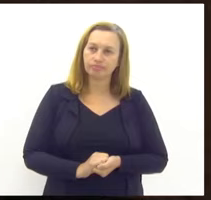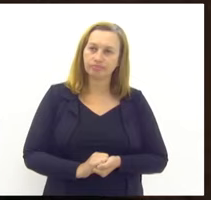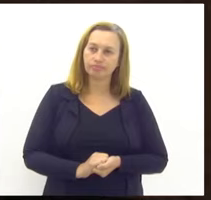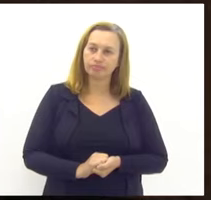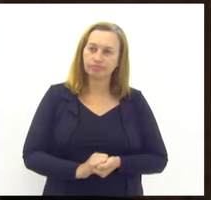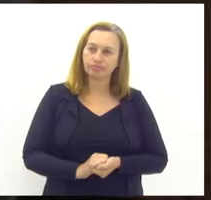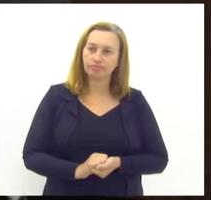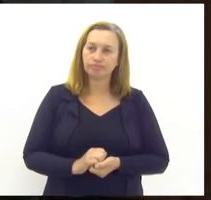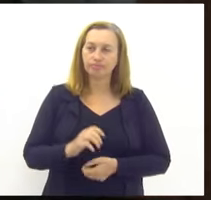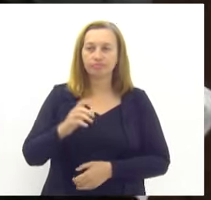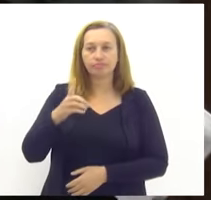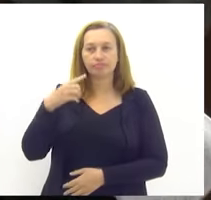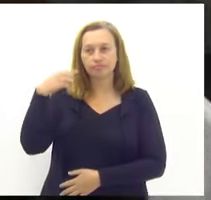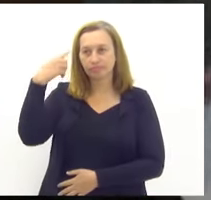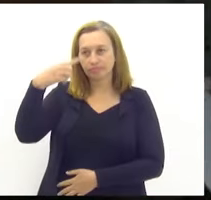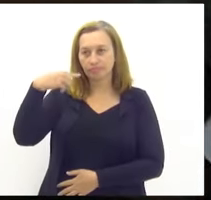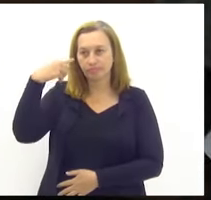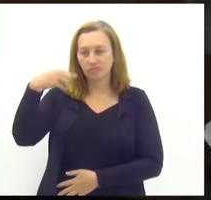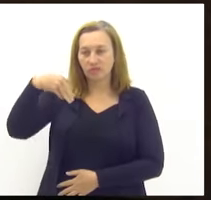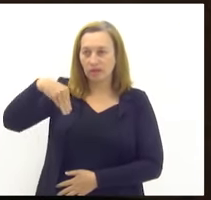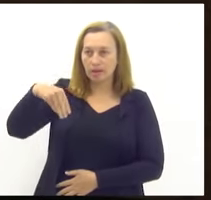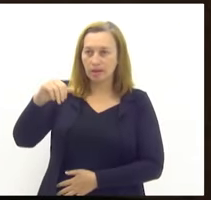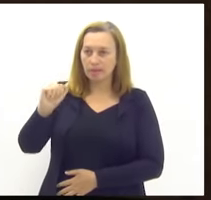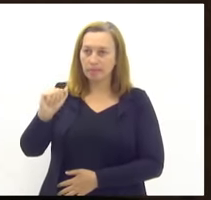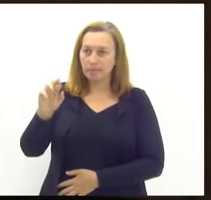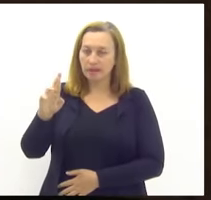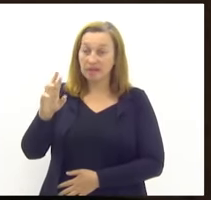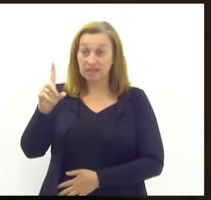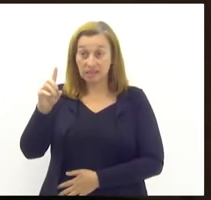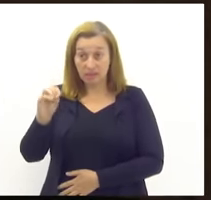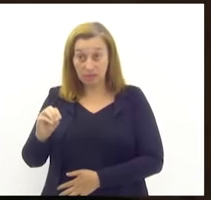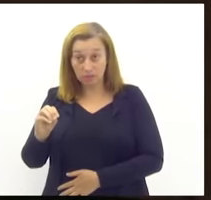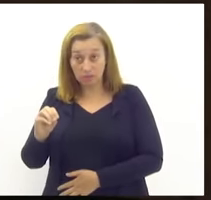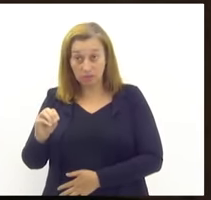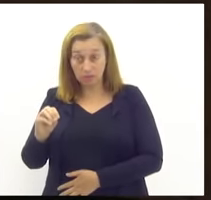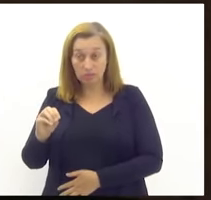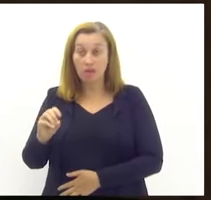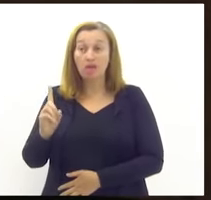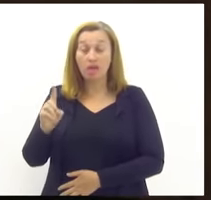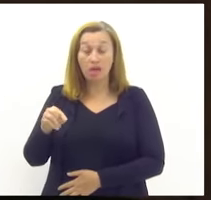Augusto de Lima Oliveira é diretor